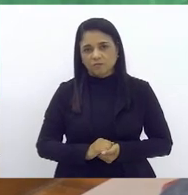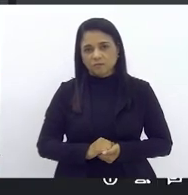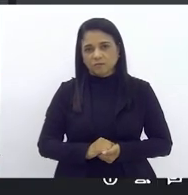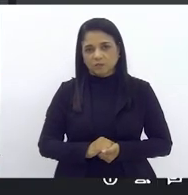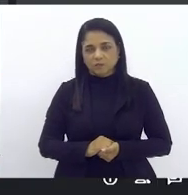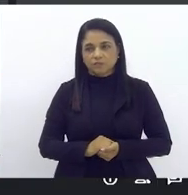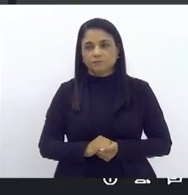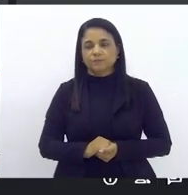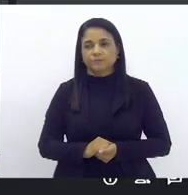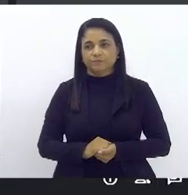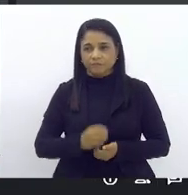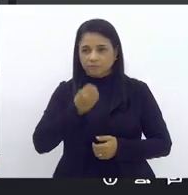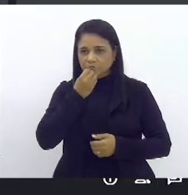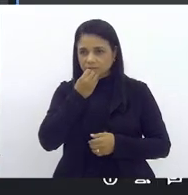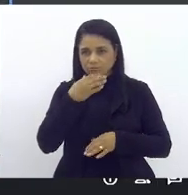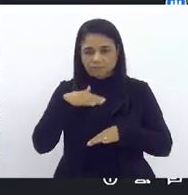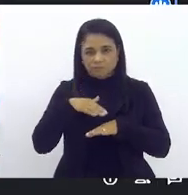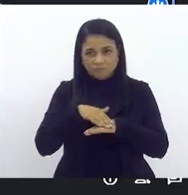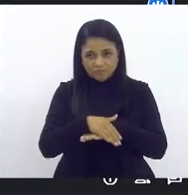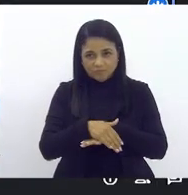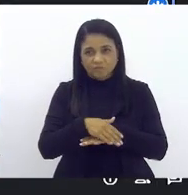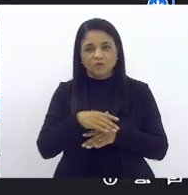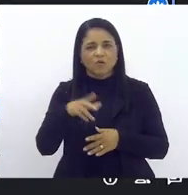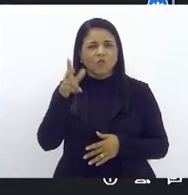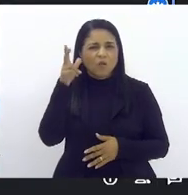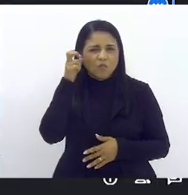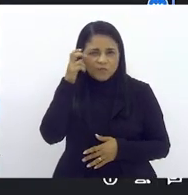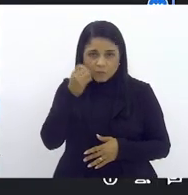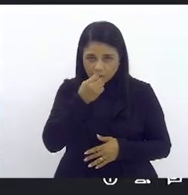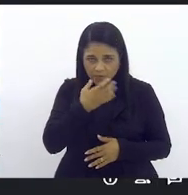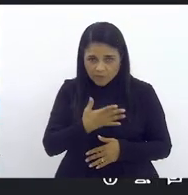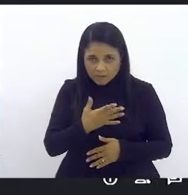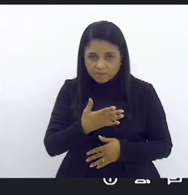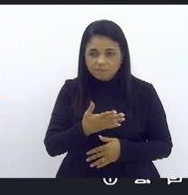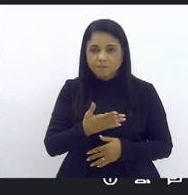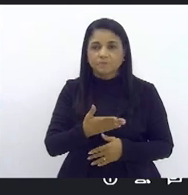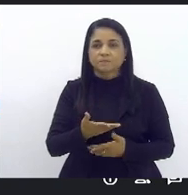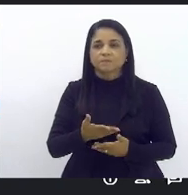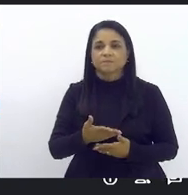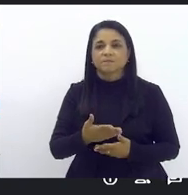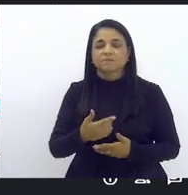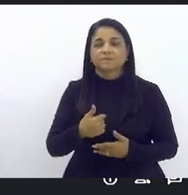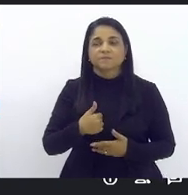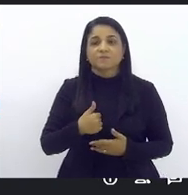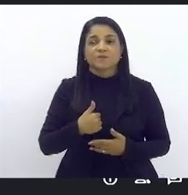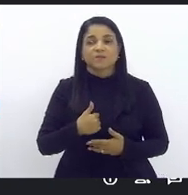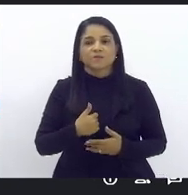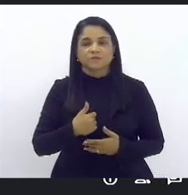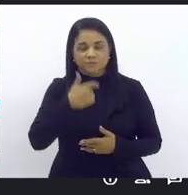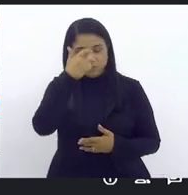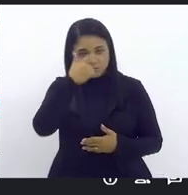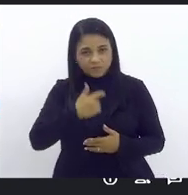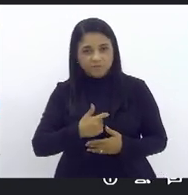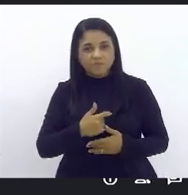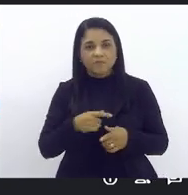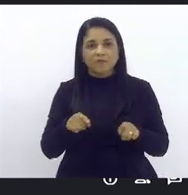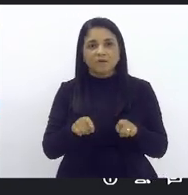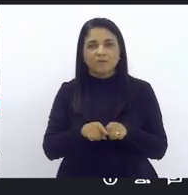Boa noite. Estão me ouvindo bem? Estamos ouvindo muito bem. Que bom. Eu